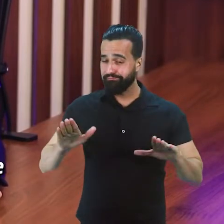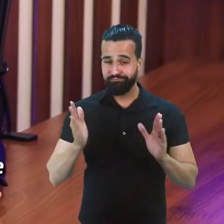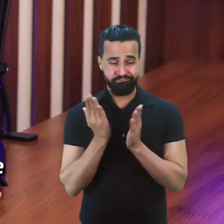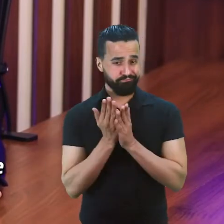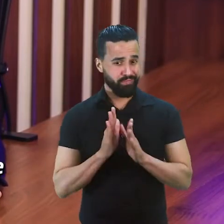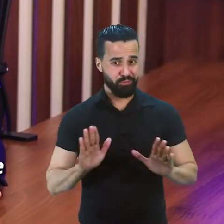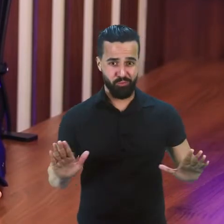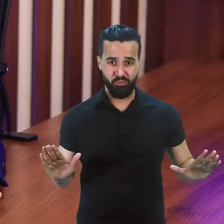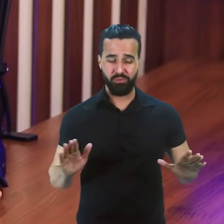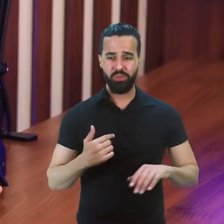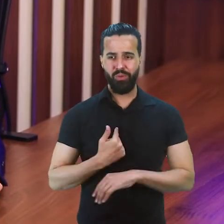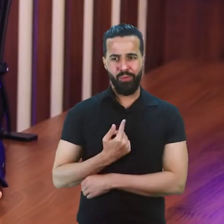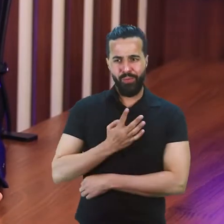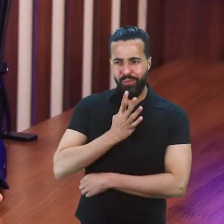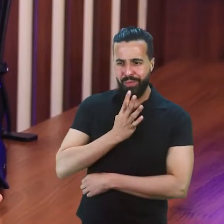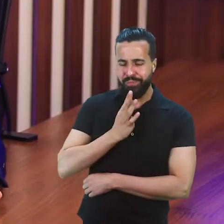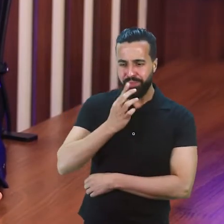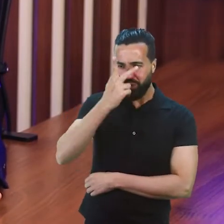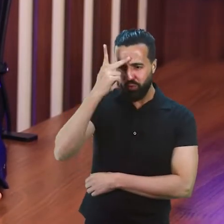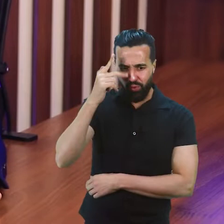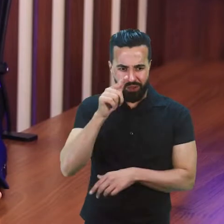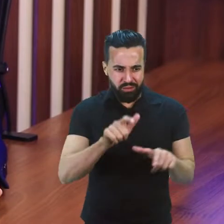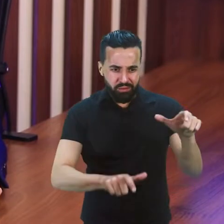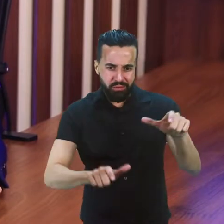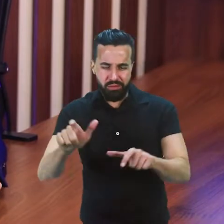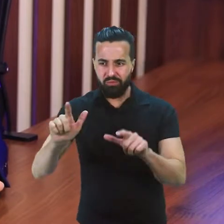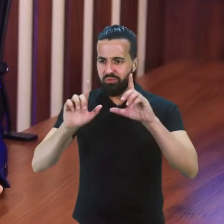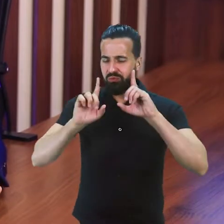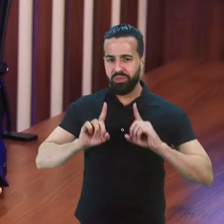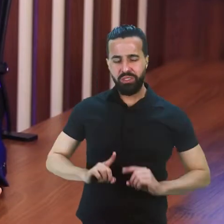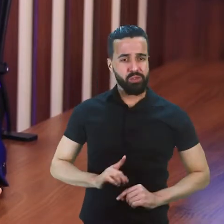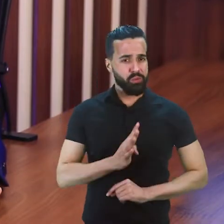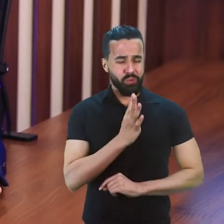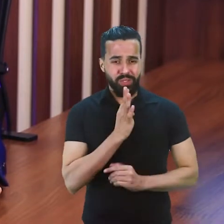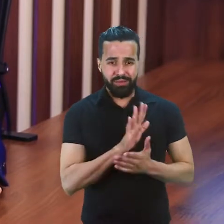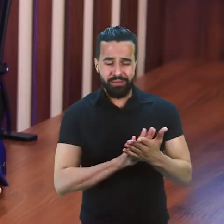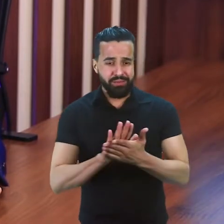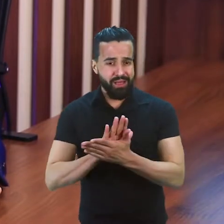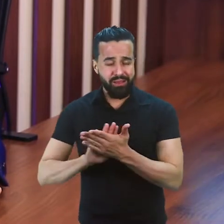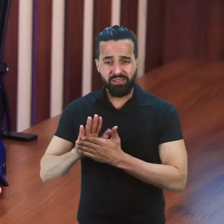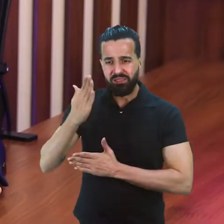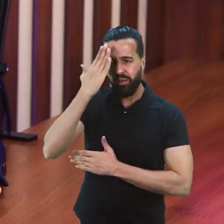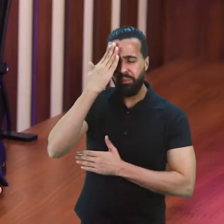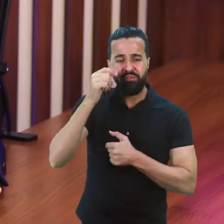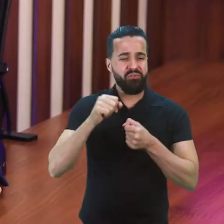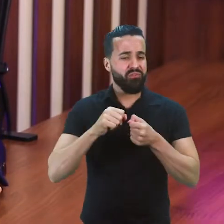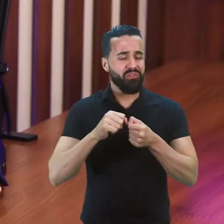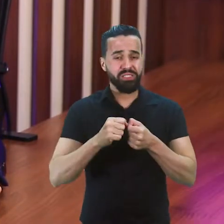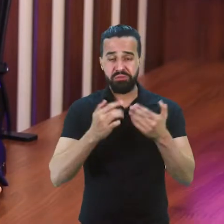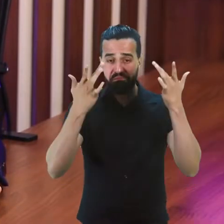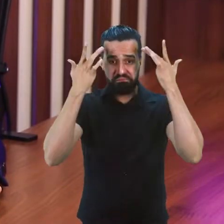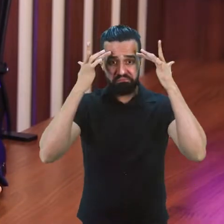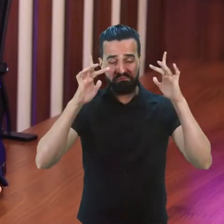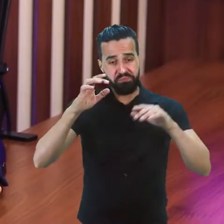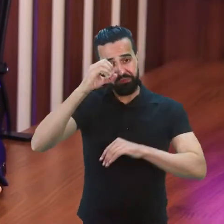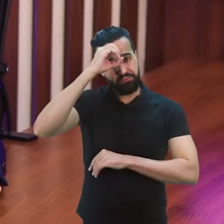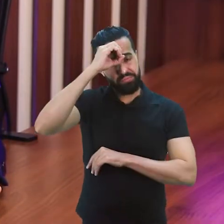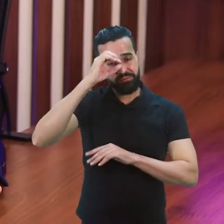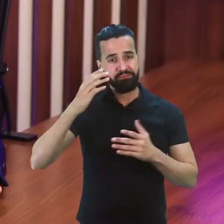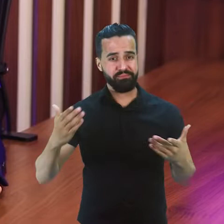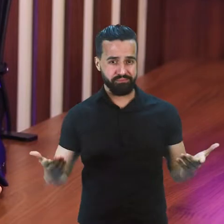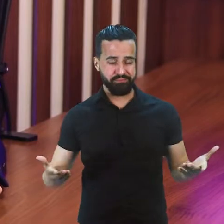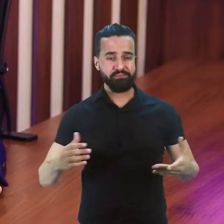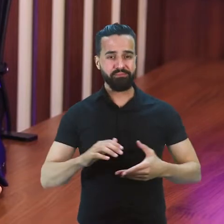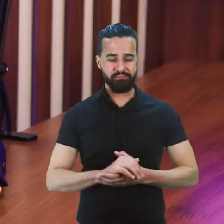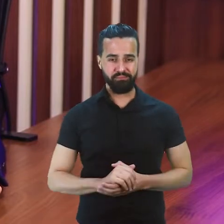segmento, não conhecia realmente as pessoas com deficiência, não sabia o que poderia ser feito. E naquele momento ali foi sabe,